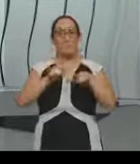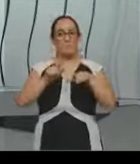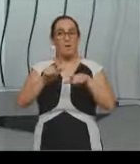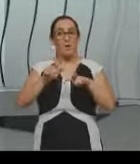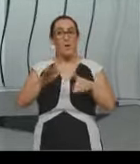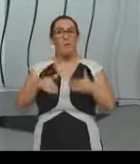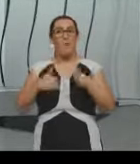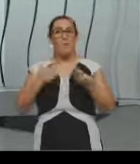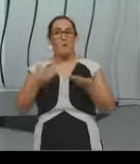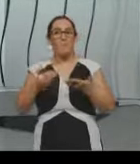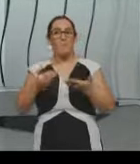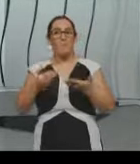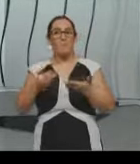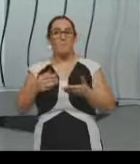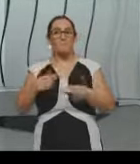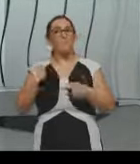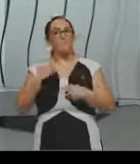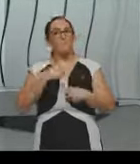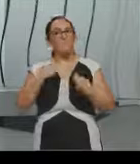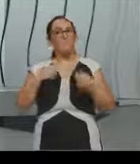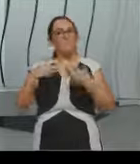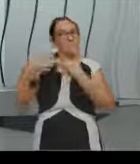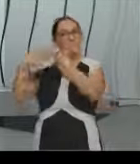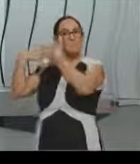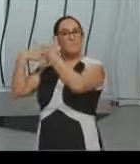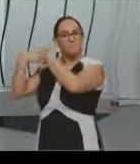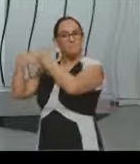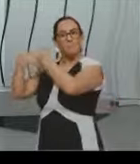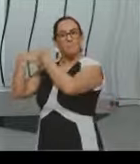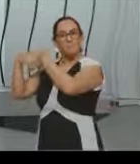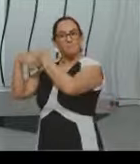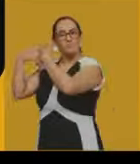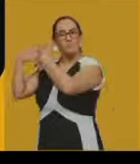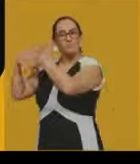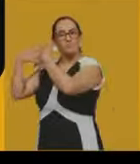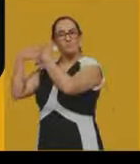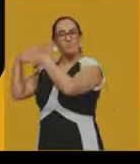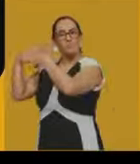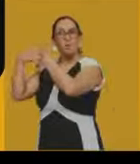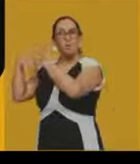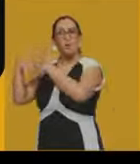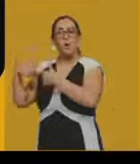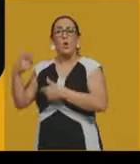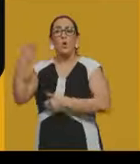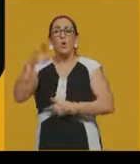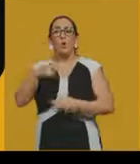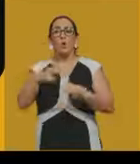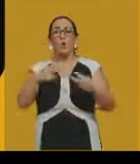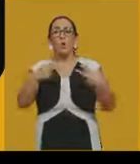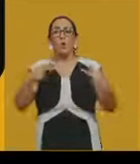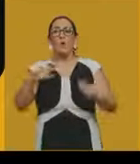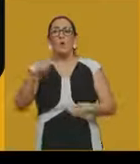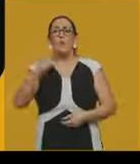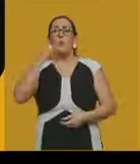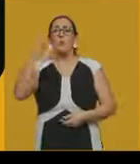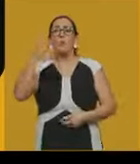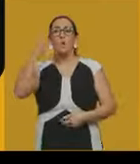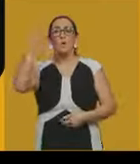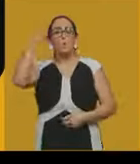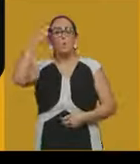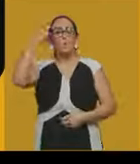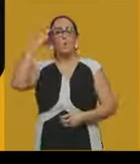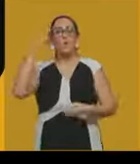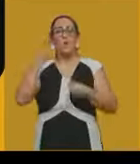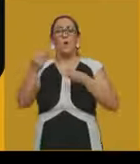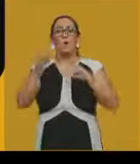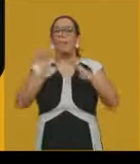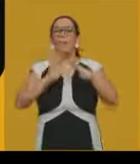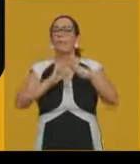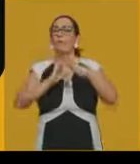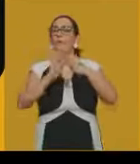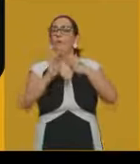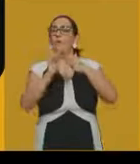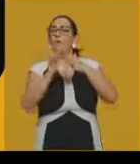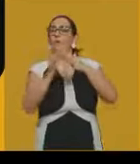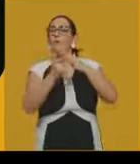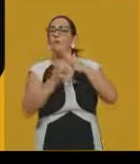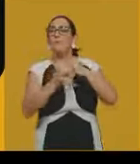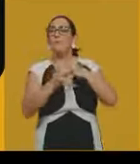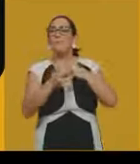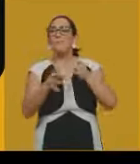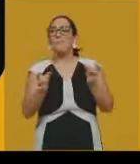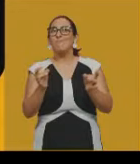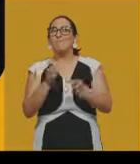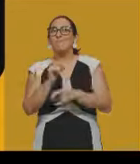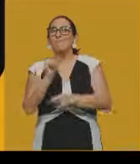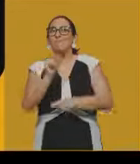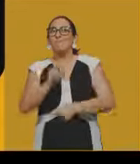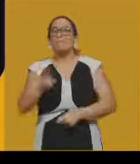né, sem uma reflexão. Outro ponto muito importante para a gente pensar é como as redes sociais, elas acabam, né, sendo utilizadas para as